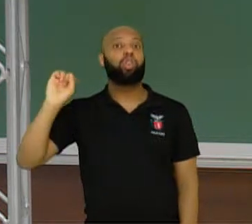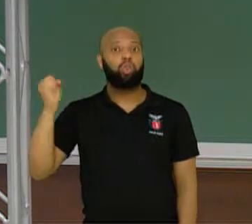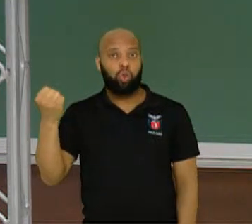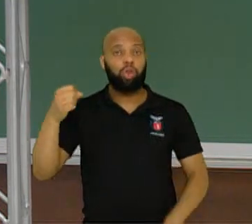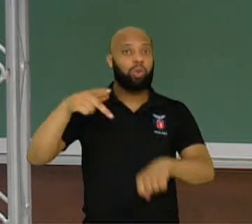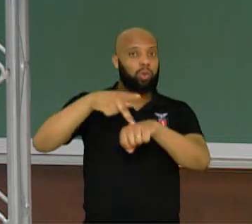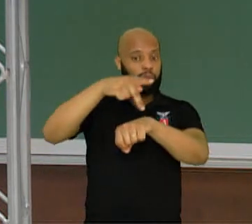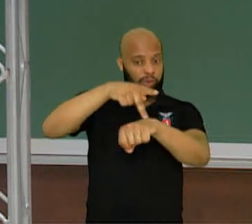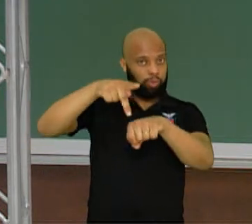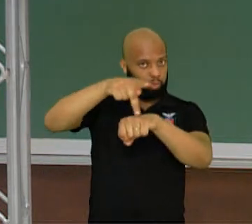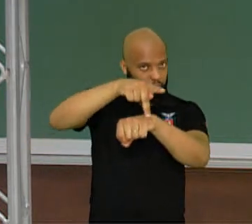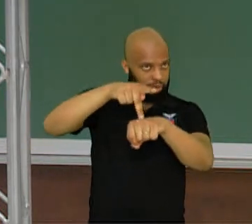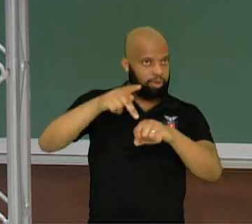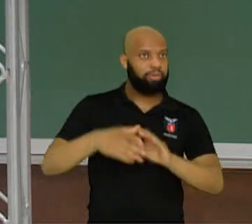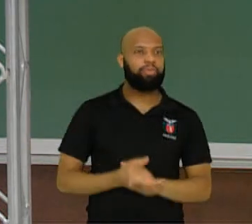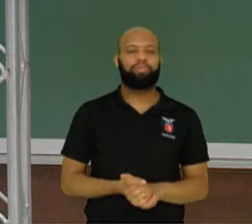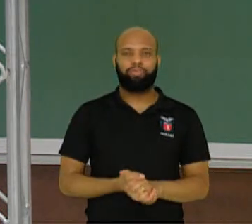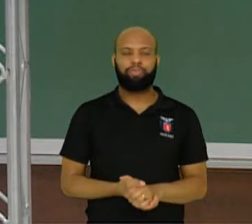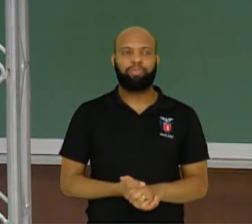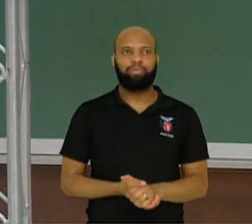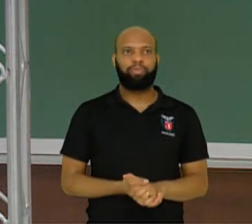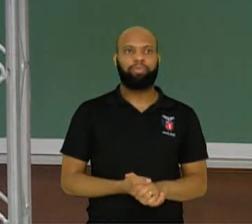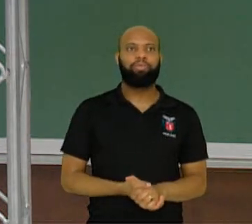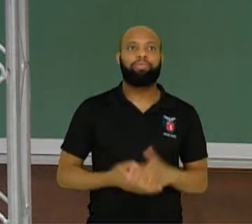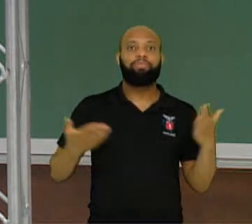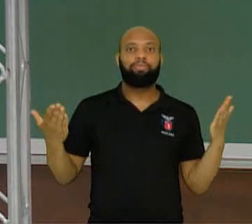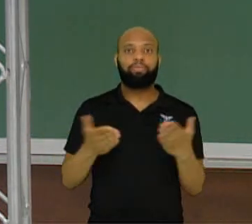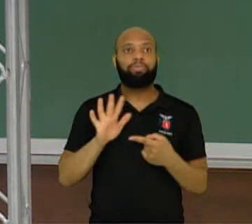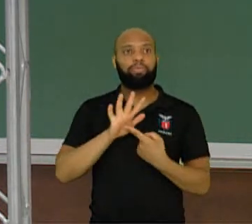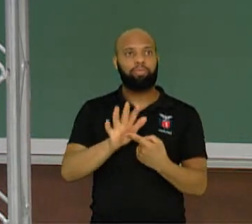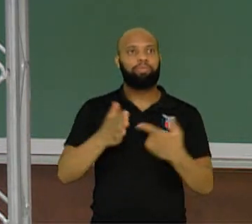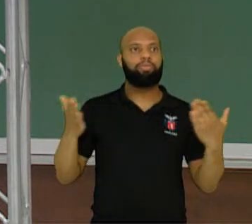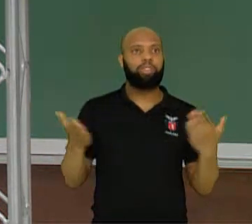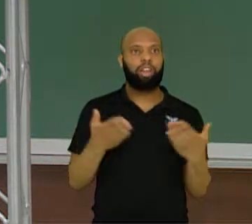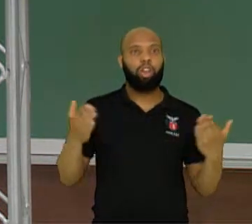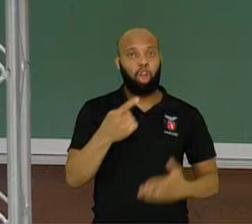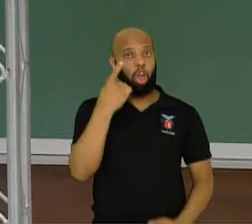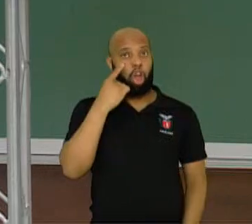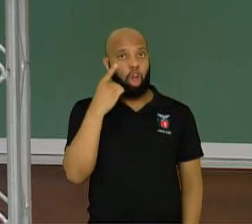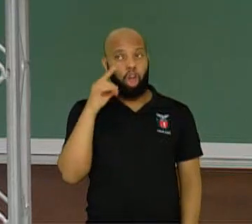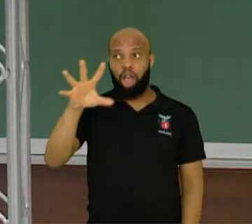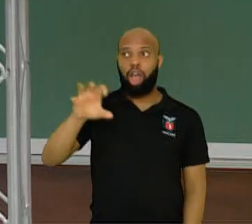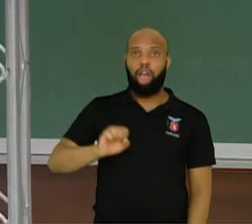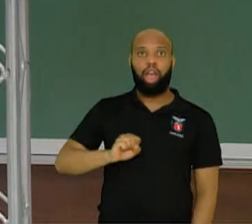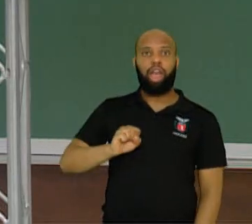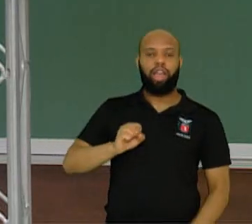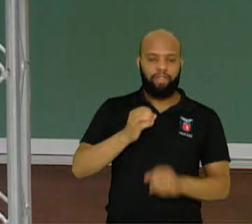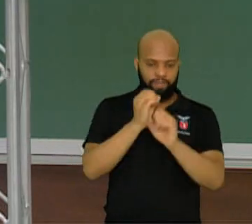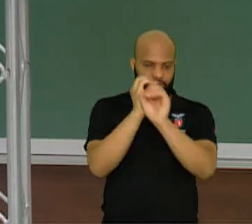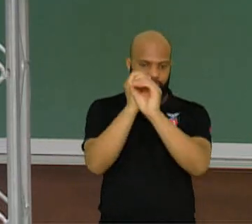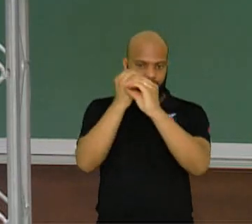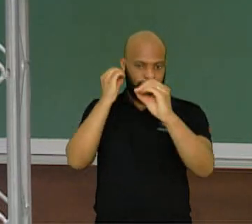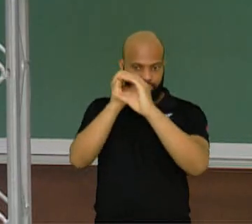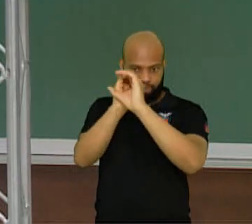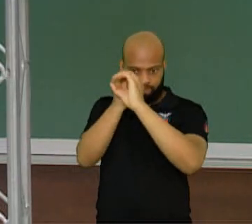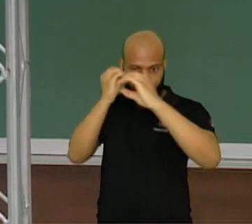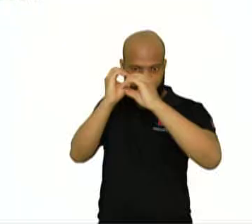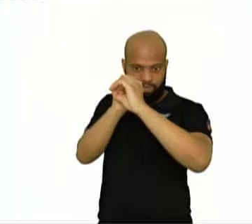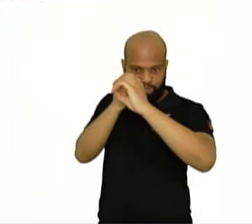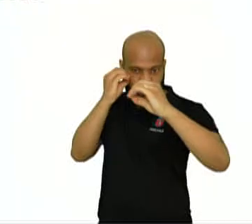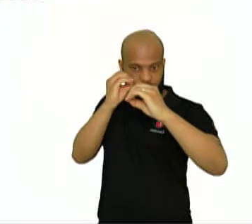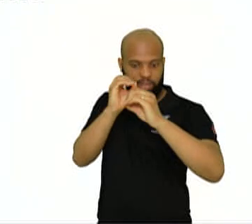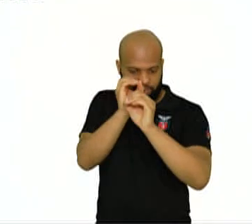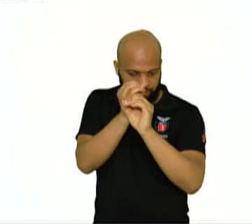118 prótons. Então, eu trago para vocês um recorte. Eu peguei a tabela periódica e dei um zoom. Olha lá que